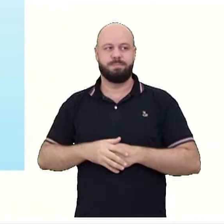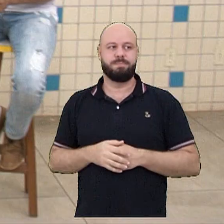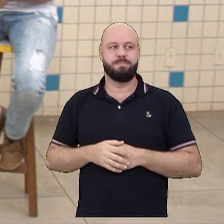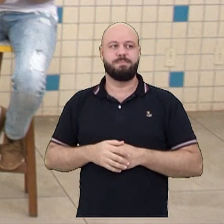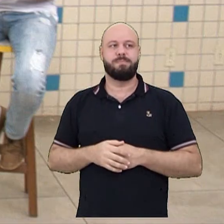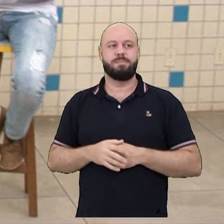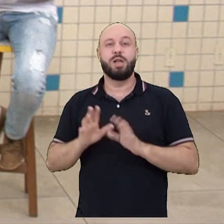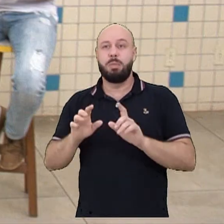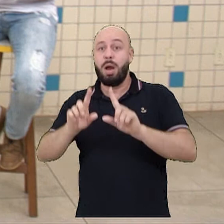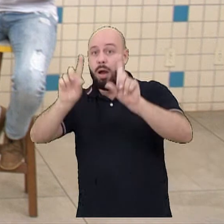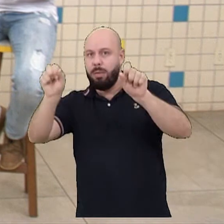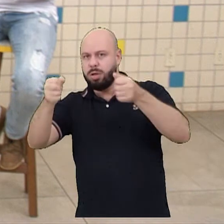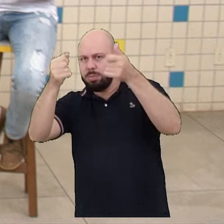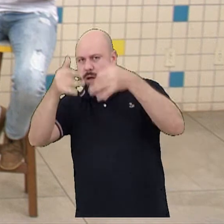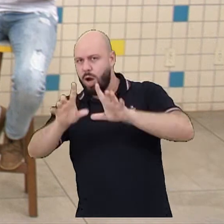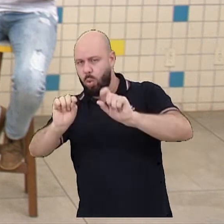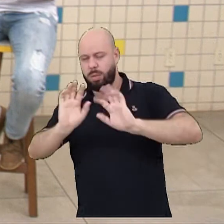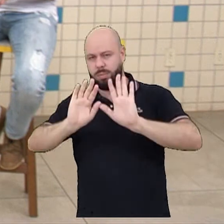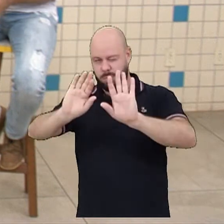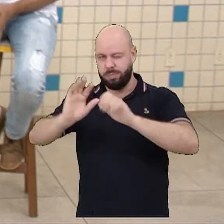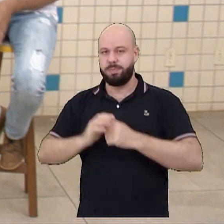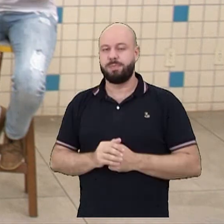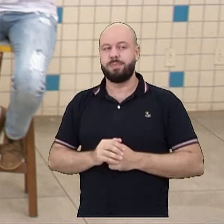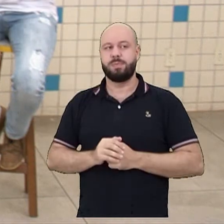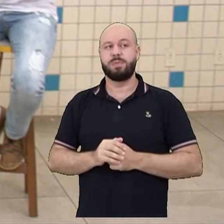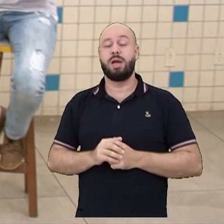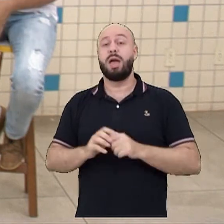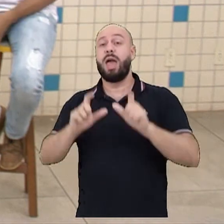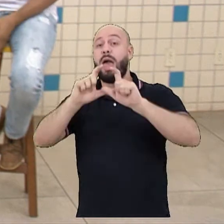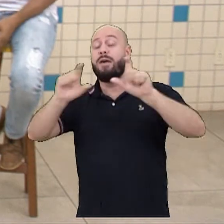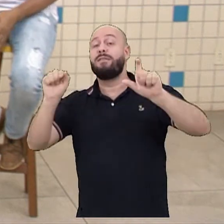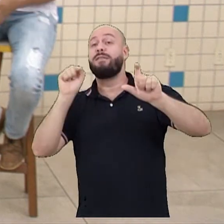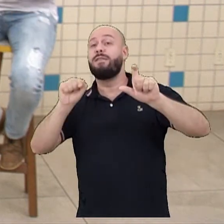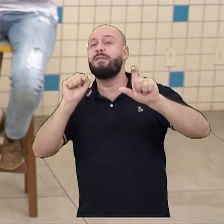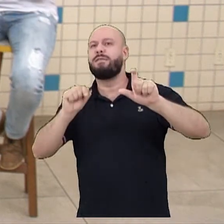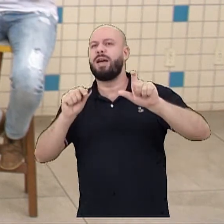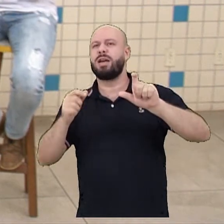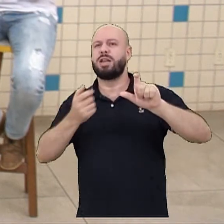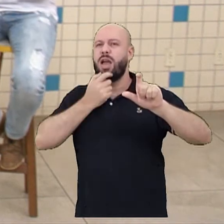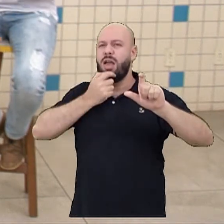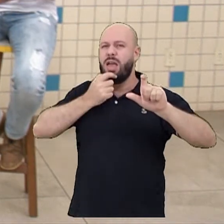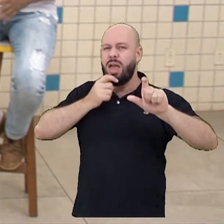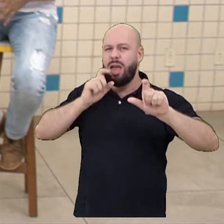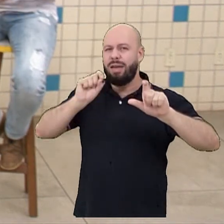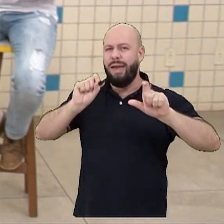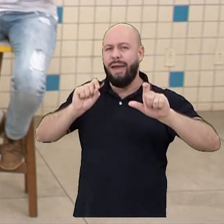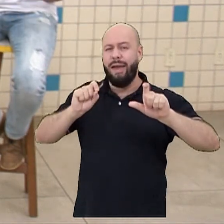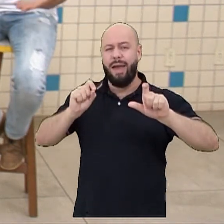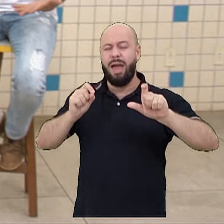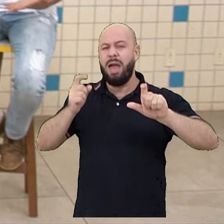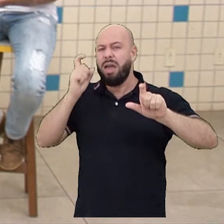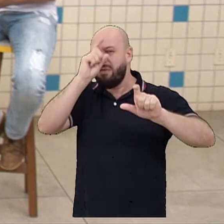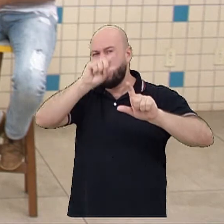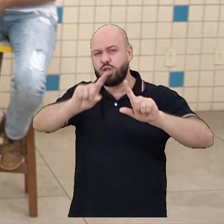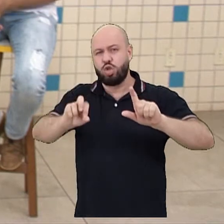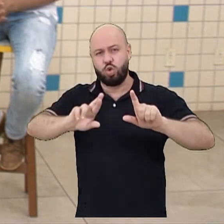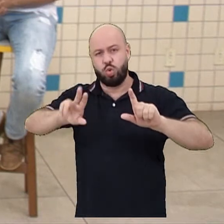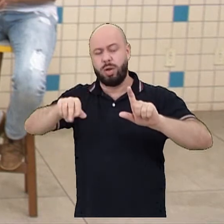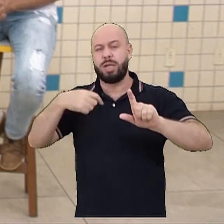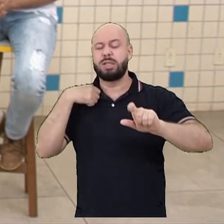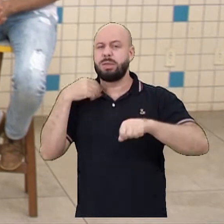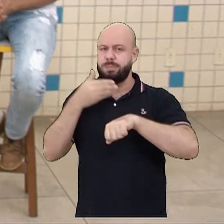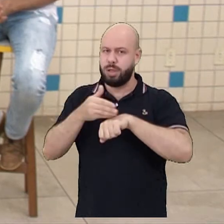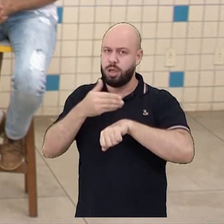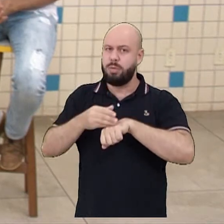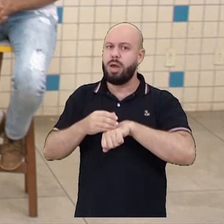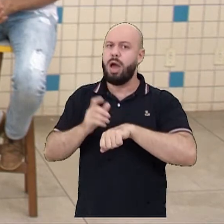só abrir um parênteses para comentar essa frase aí, que é interessante. Gente, inglês não é uma língua difícil e com dedicação a gente